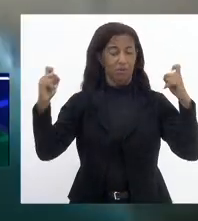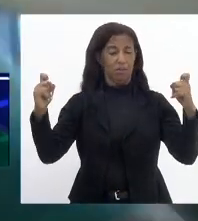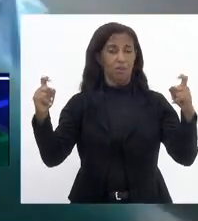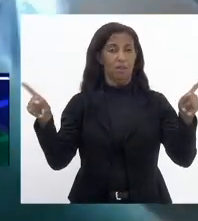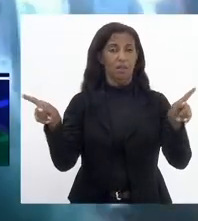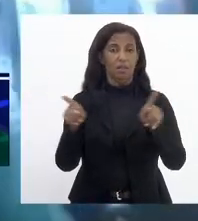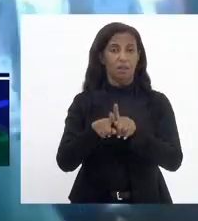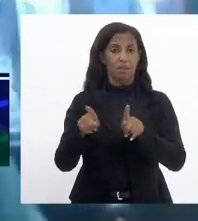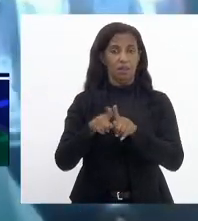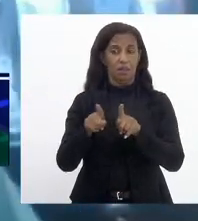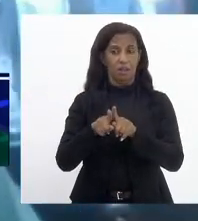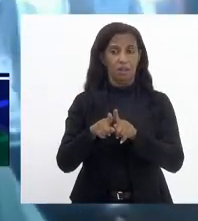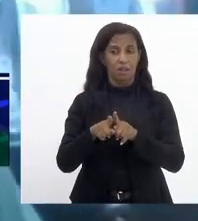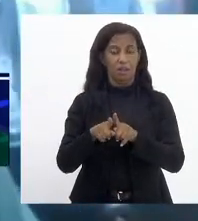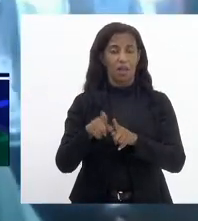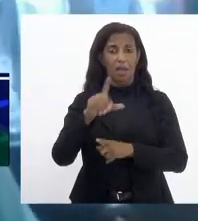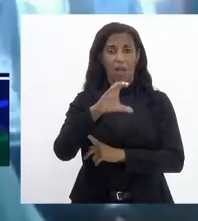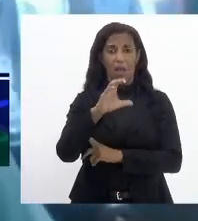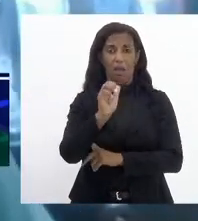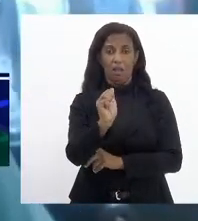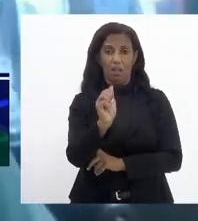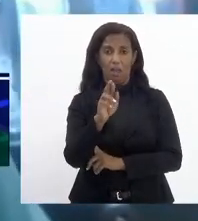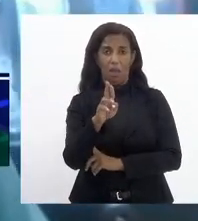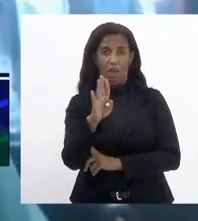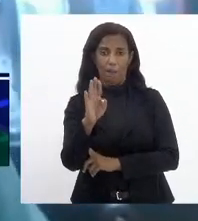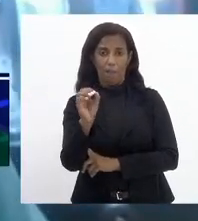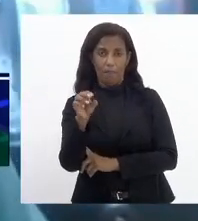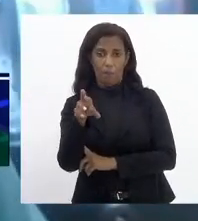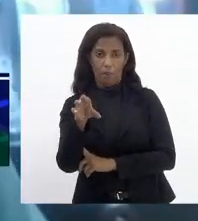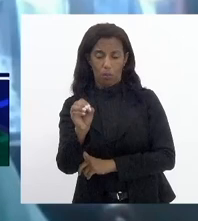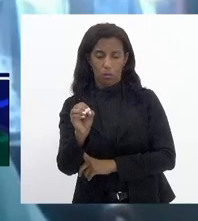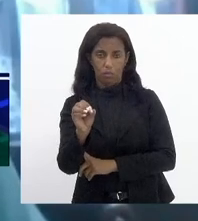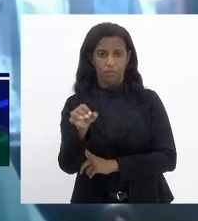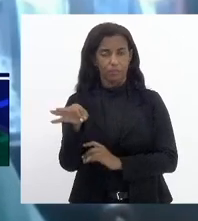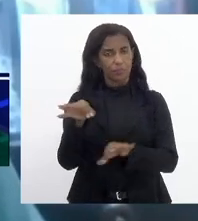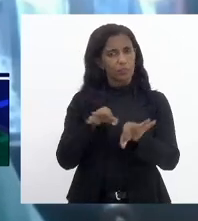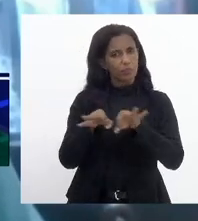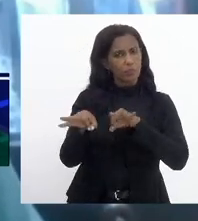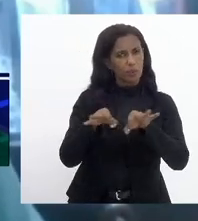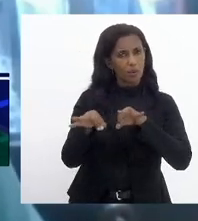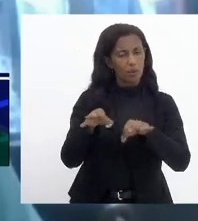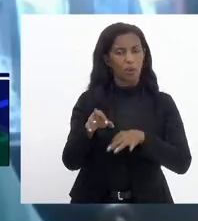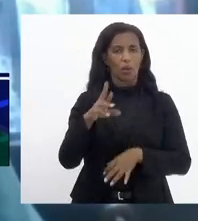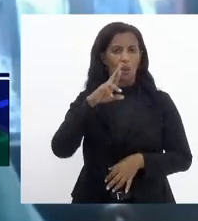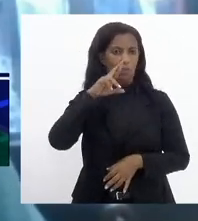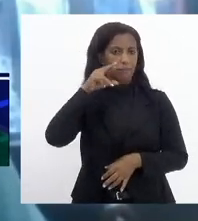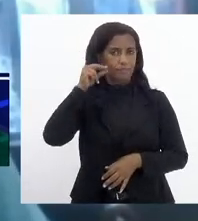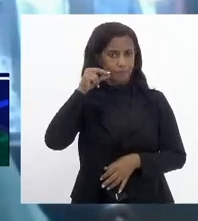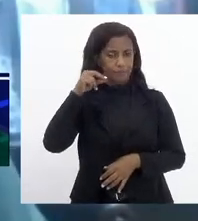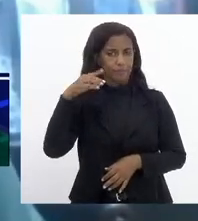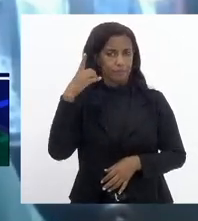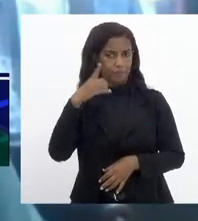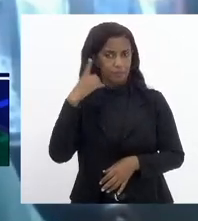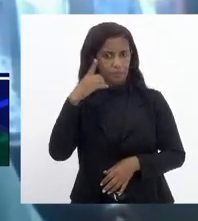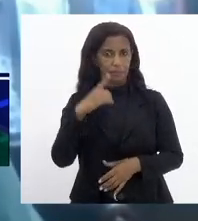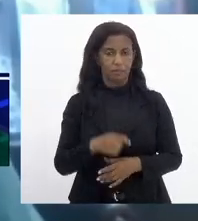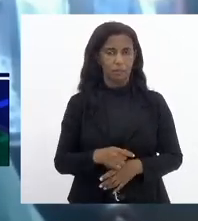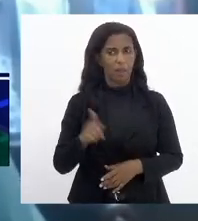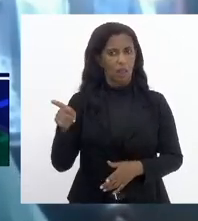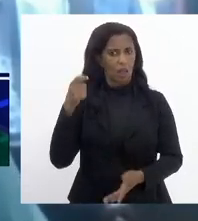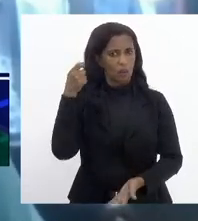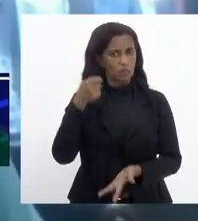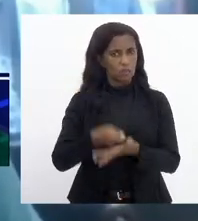também pela emissão de carbono. O projeto do deputado Rosenberg, ele é